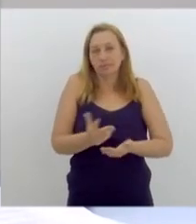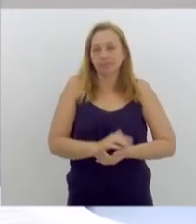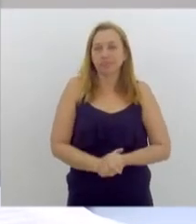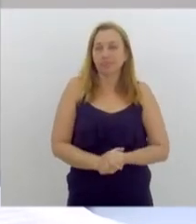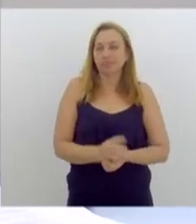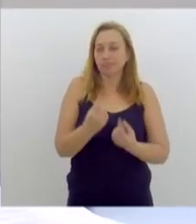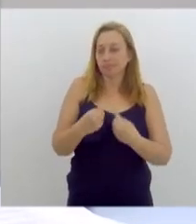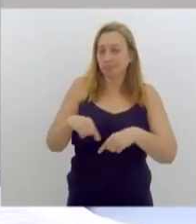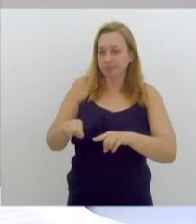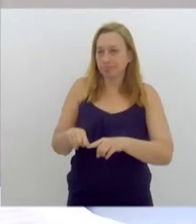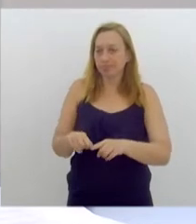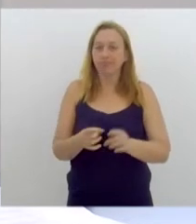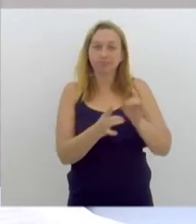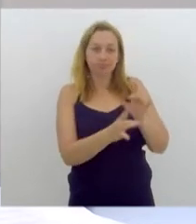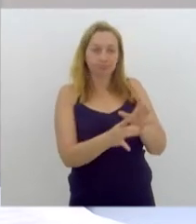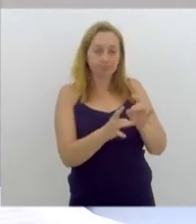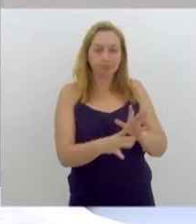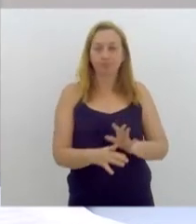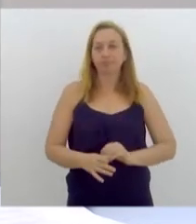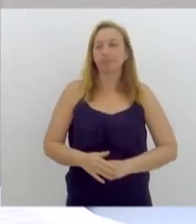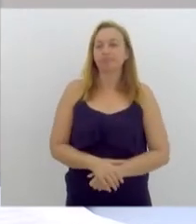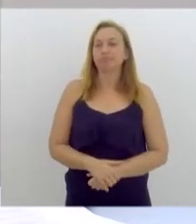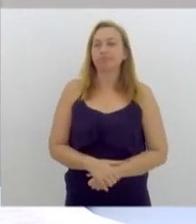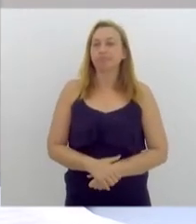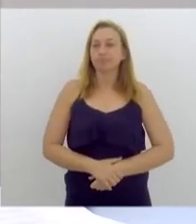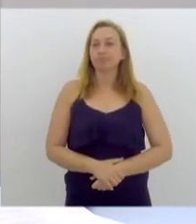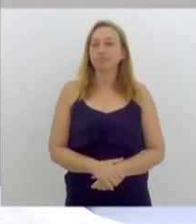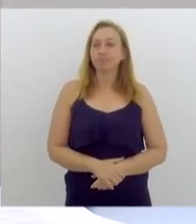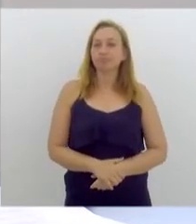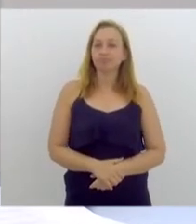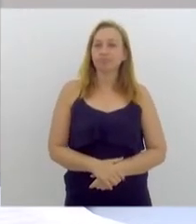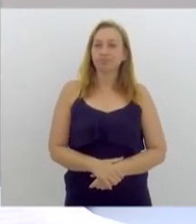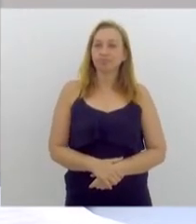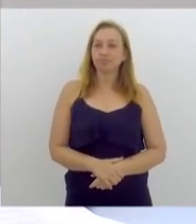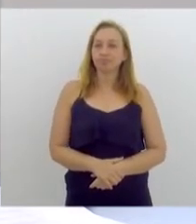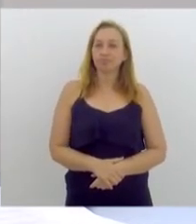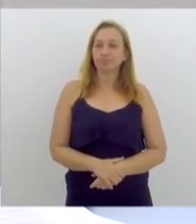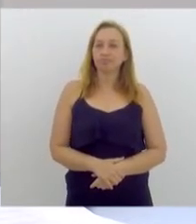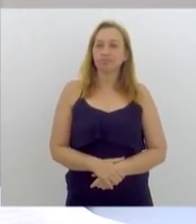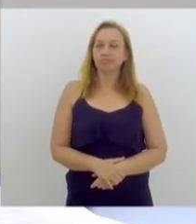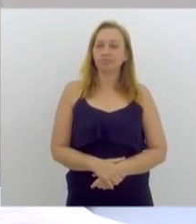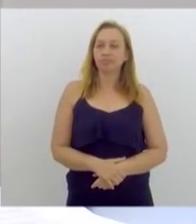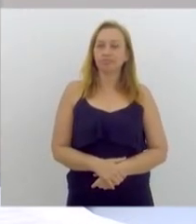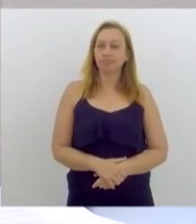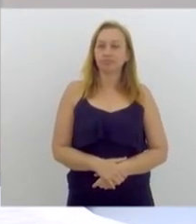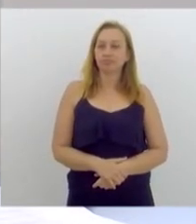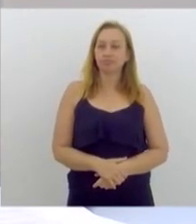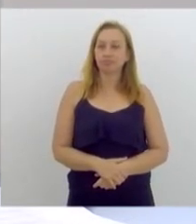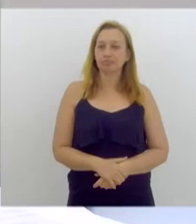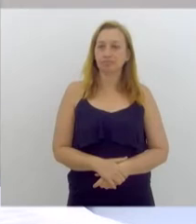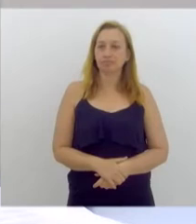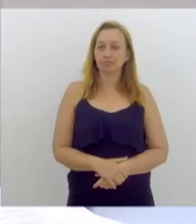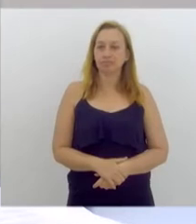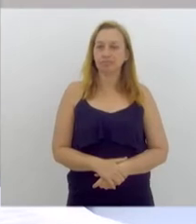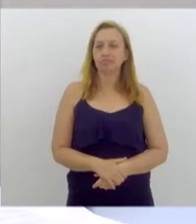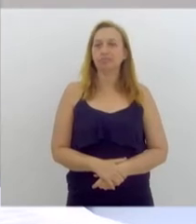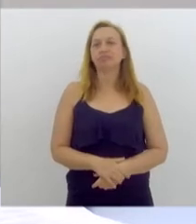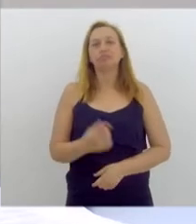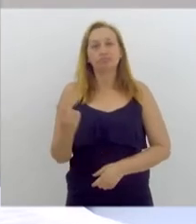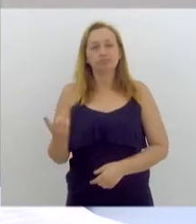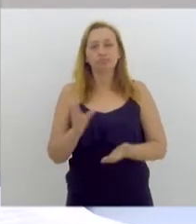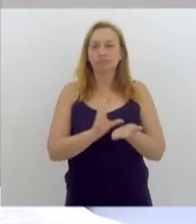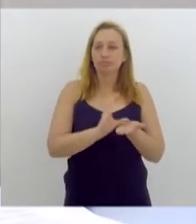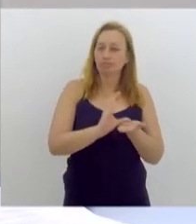contrário essa venda entrou um recurso oriundo ainda de uma demanda